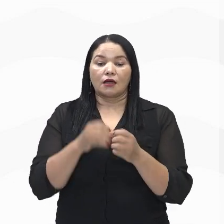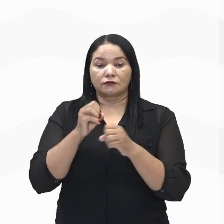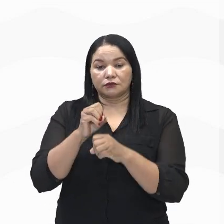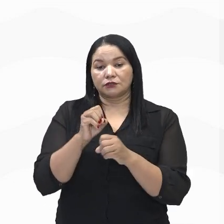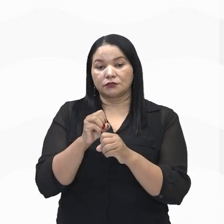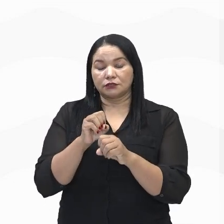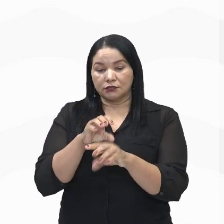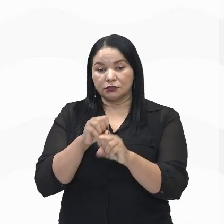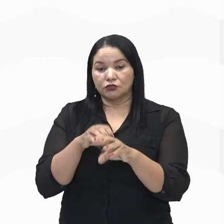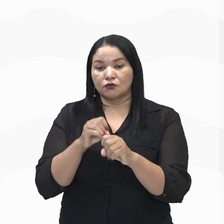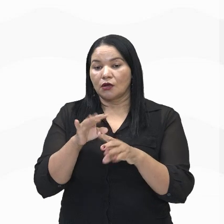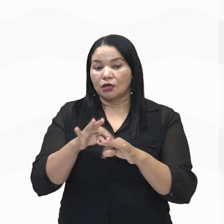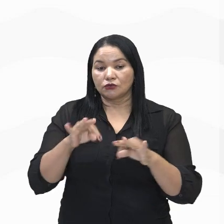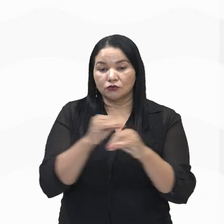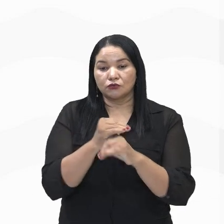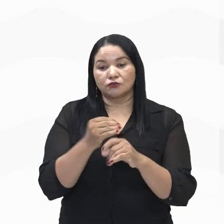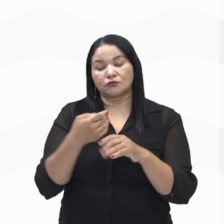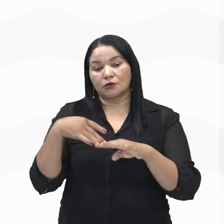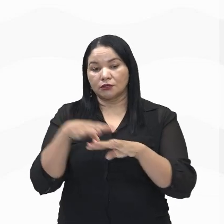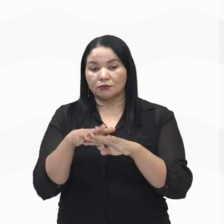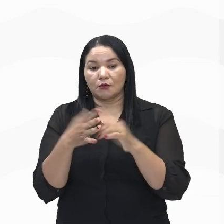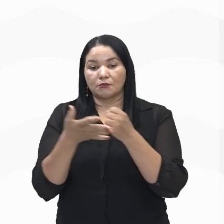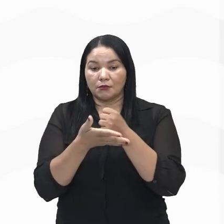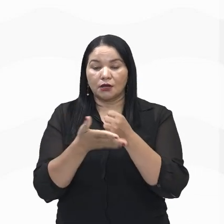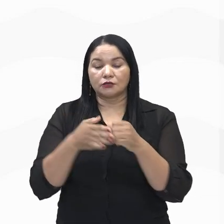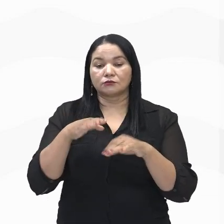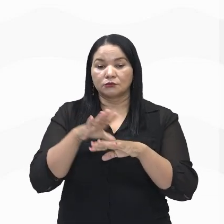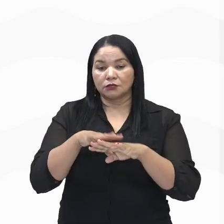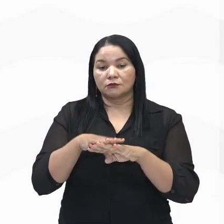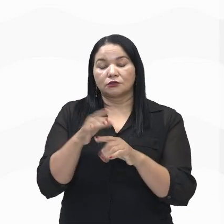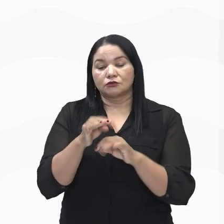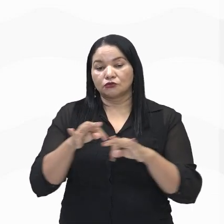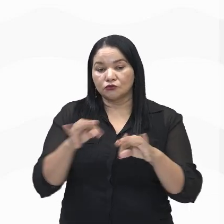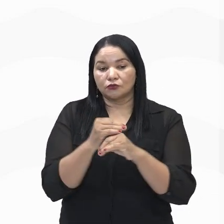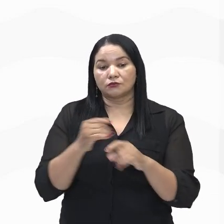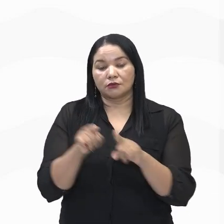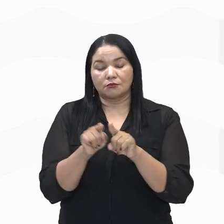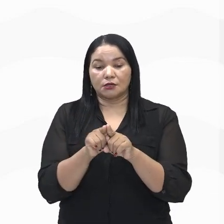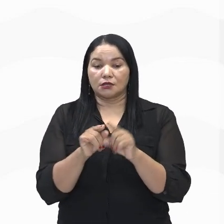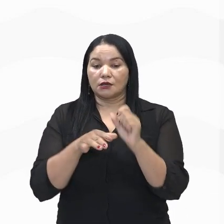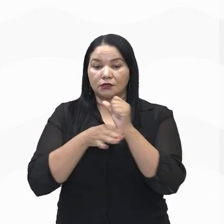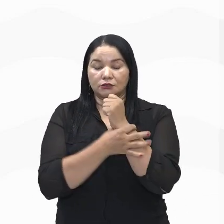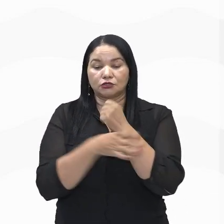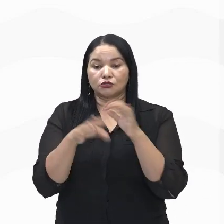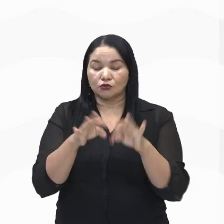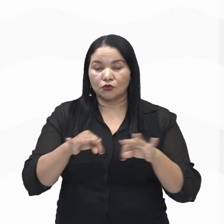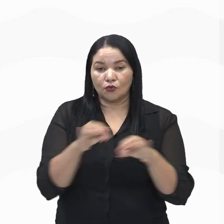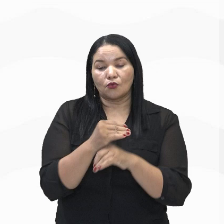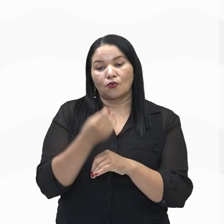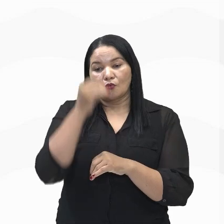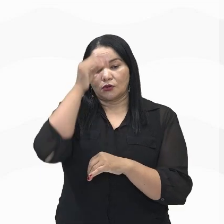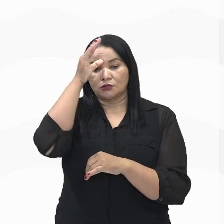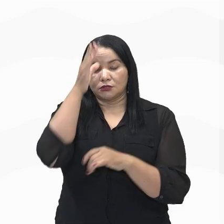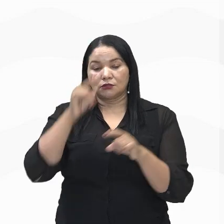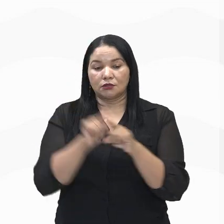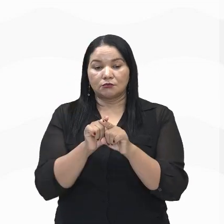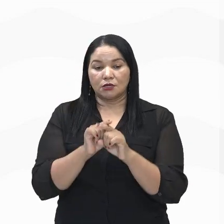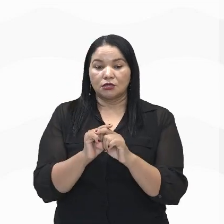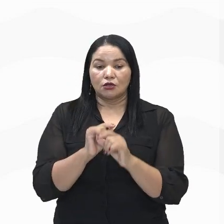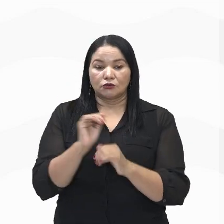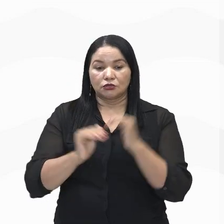para todos, garantir que todos adquiram conhecimentos para o desenvolvimento